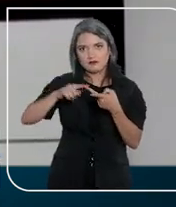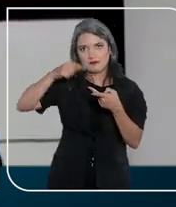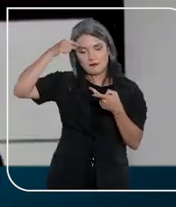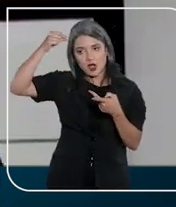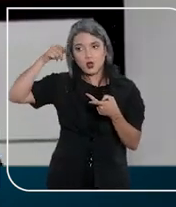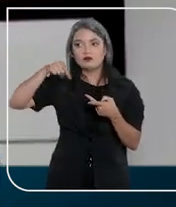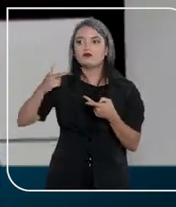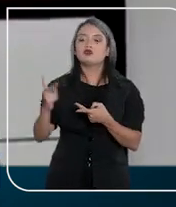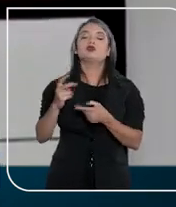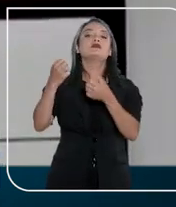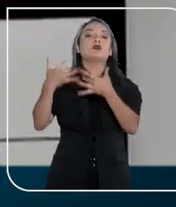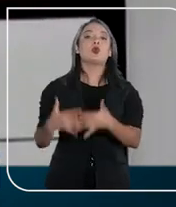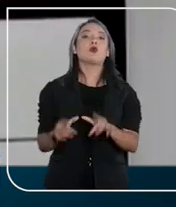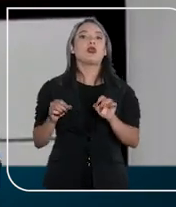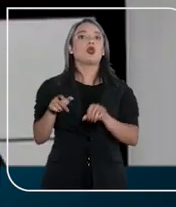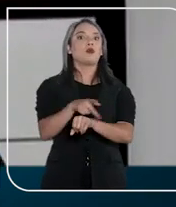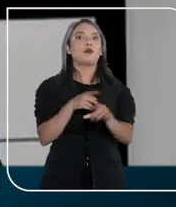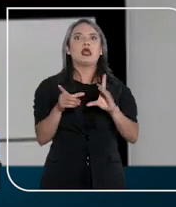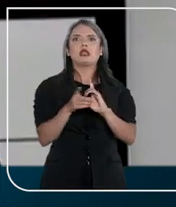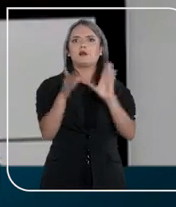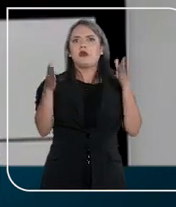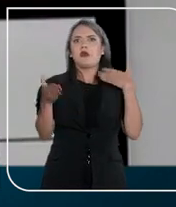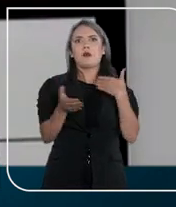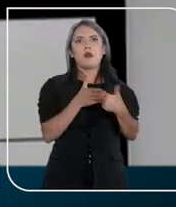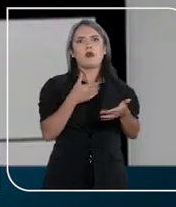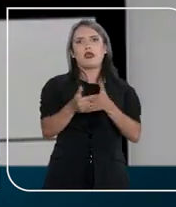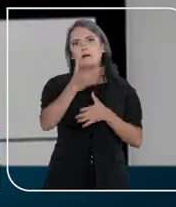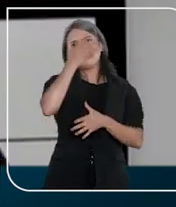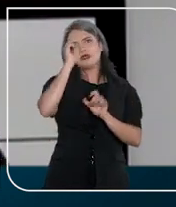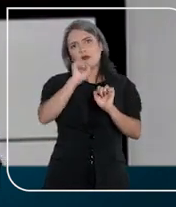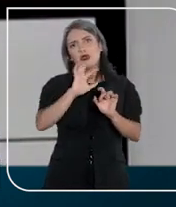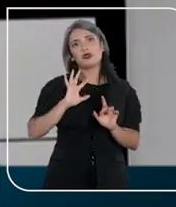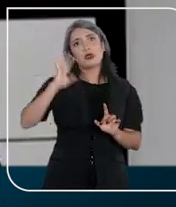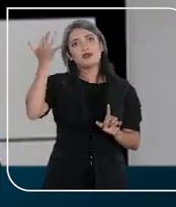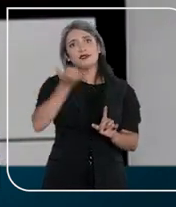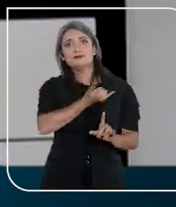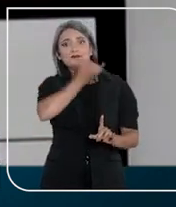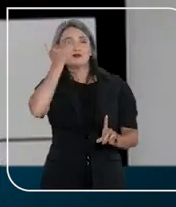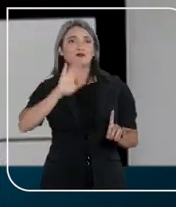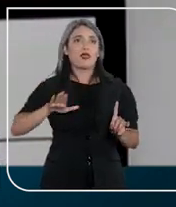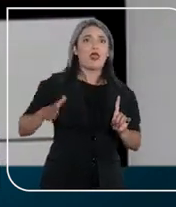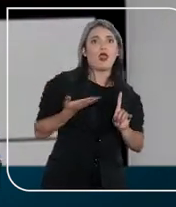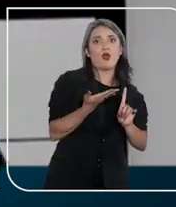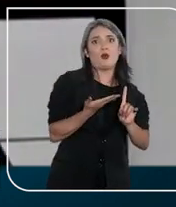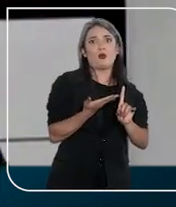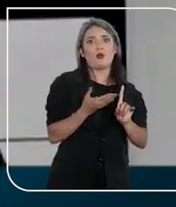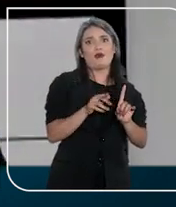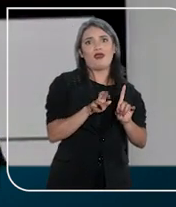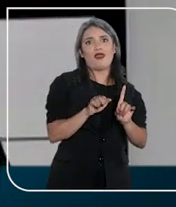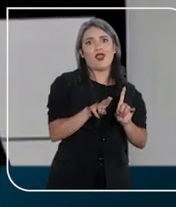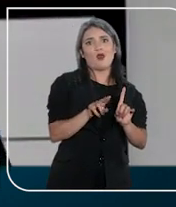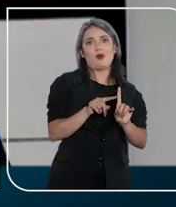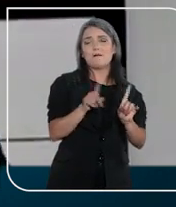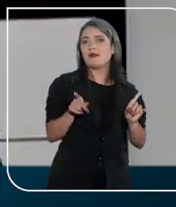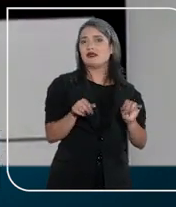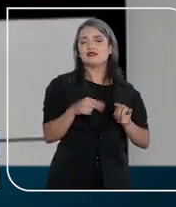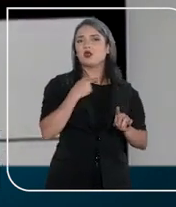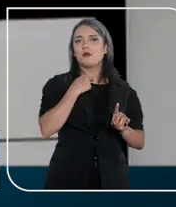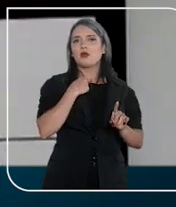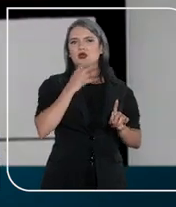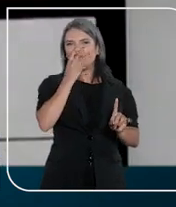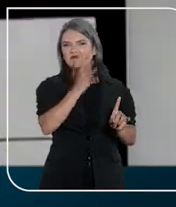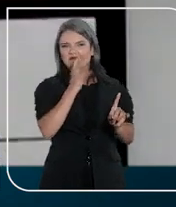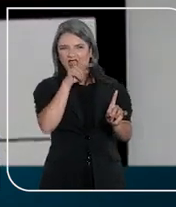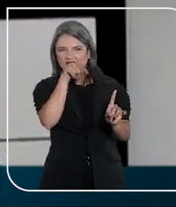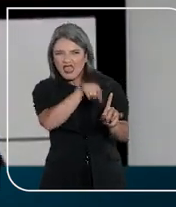democrático, qualquer um pode ser réu em um processo. Mas isso não pode ser utilizado em desfavor dessa pessoa para dizer que